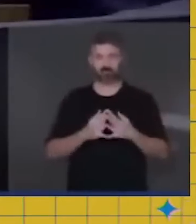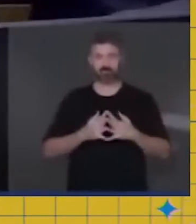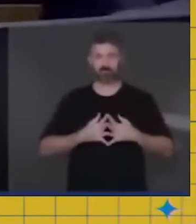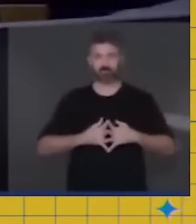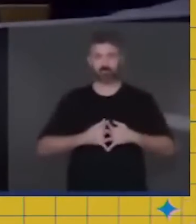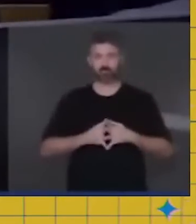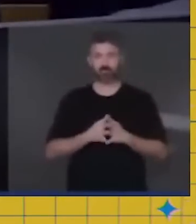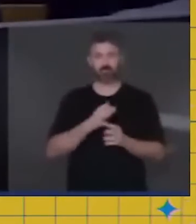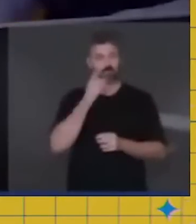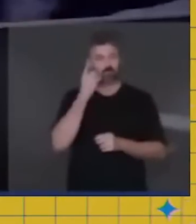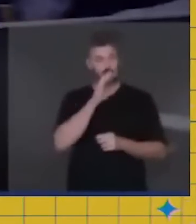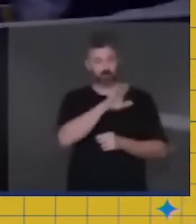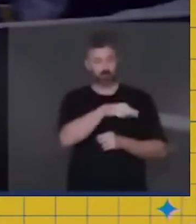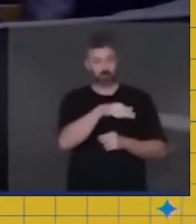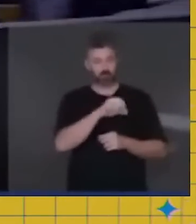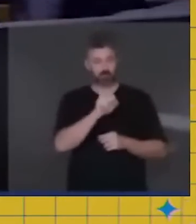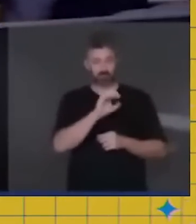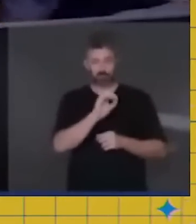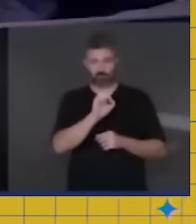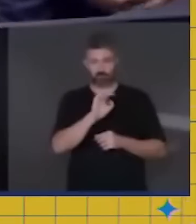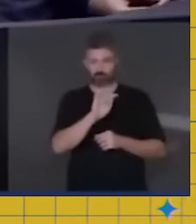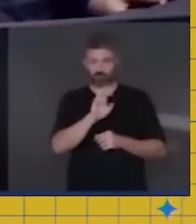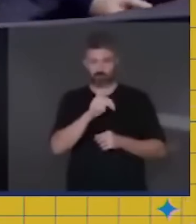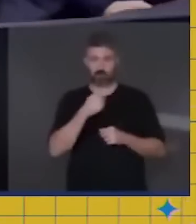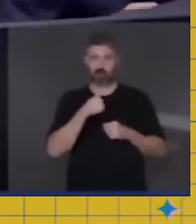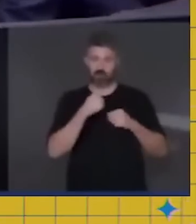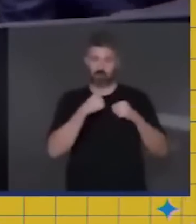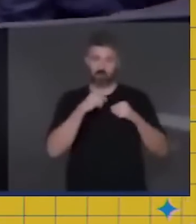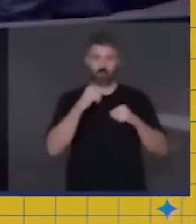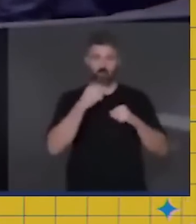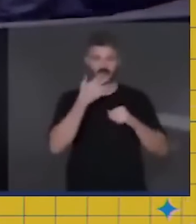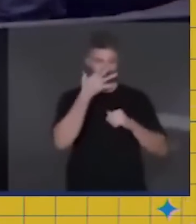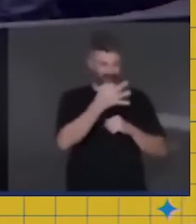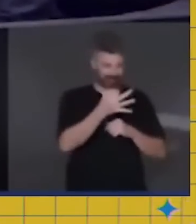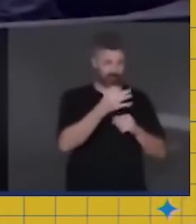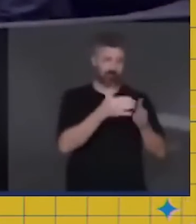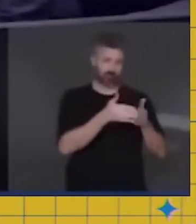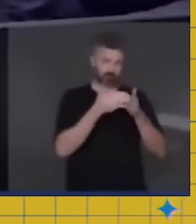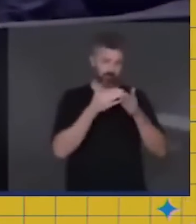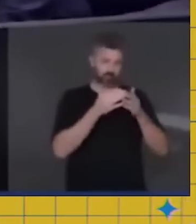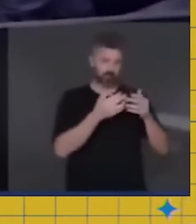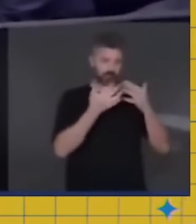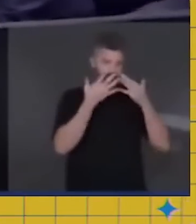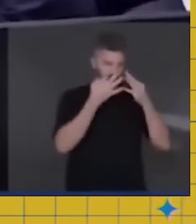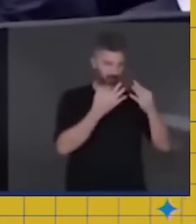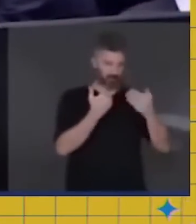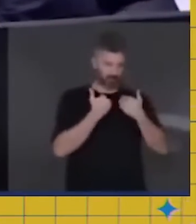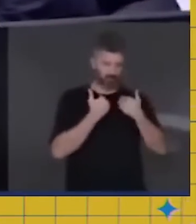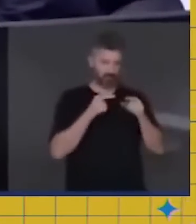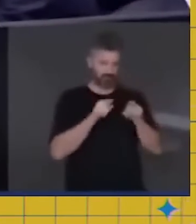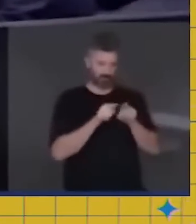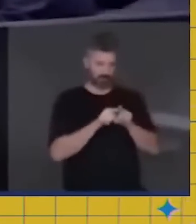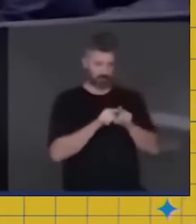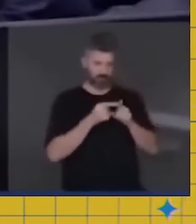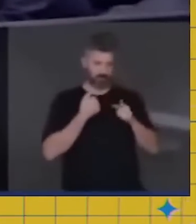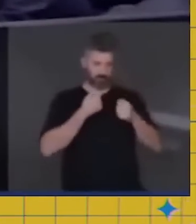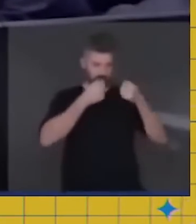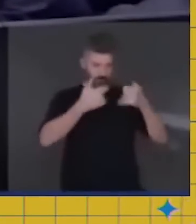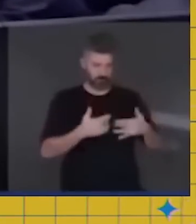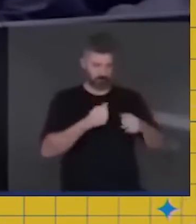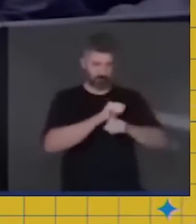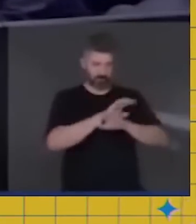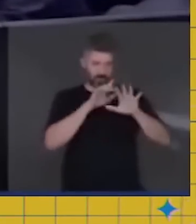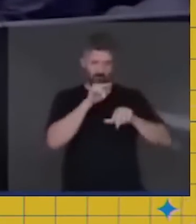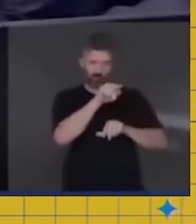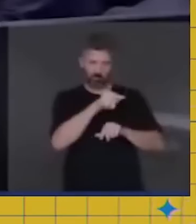deputados sócios com a mesma atenção eu queria que se ouvisse uma esclarecer pequena parte da sua